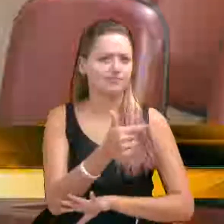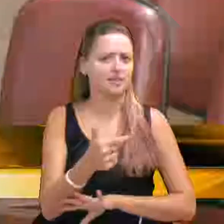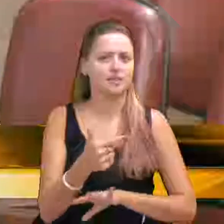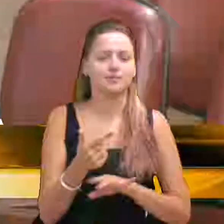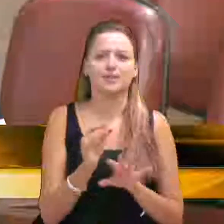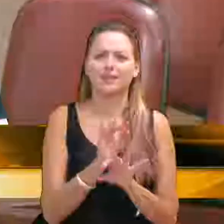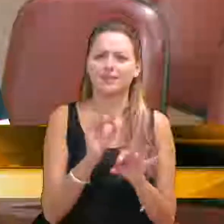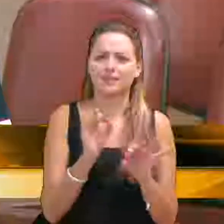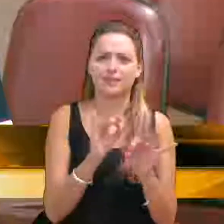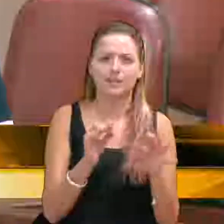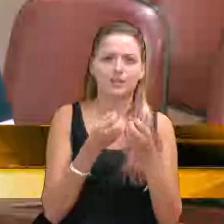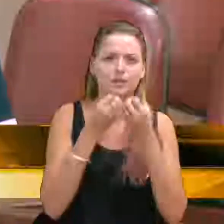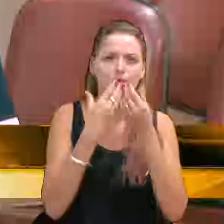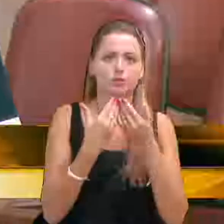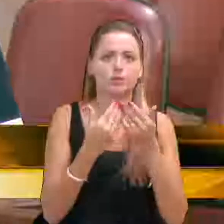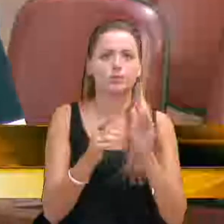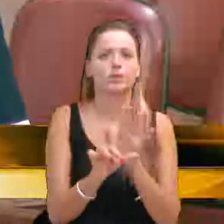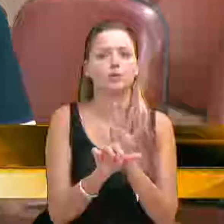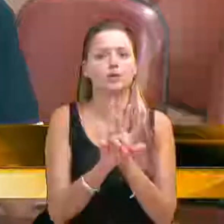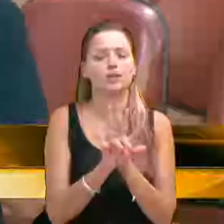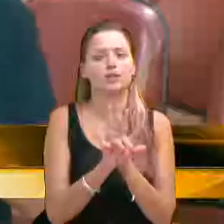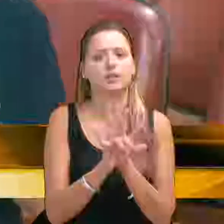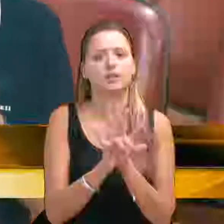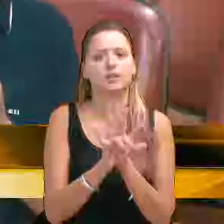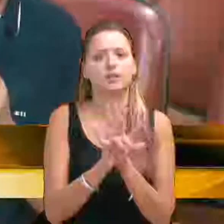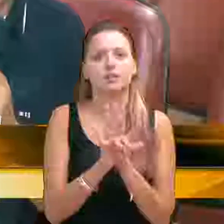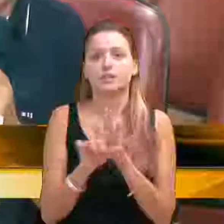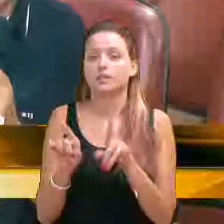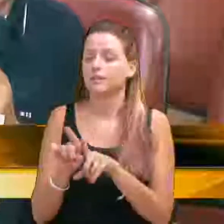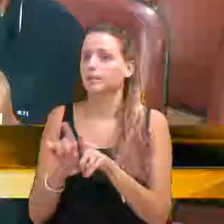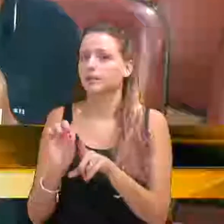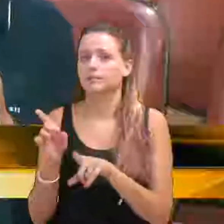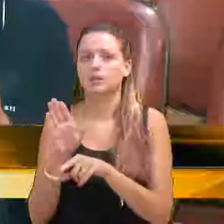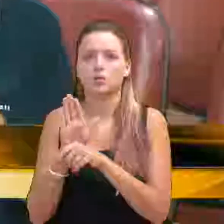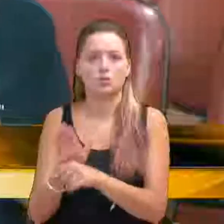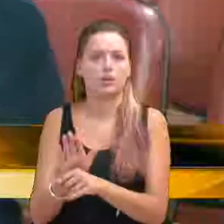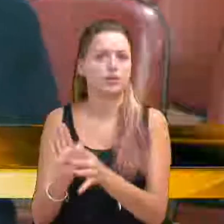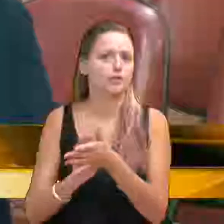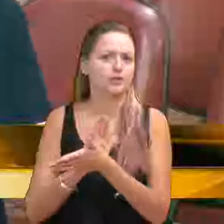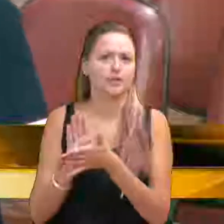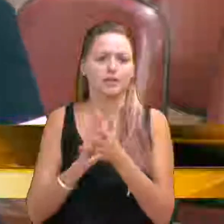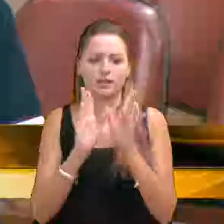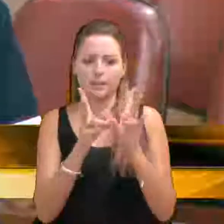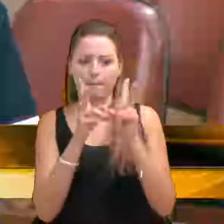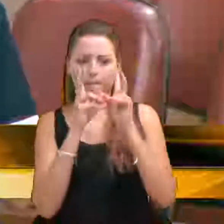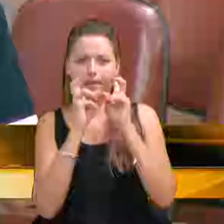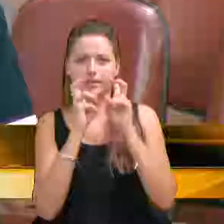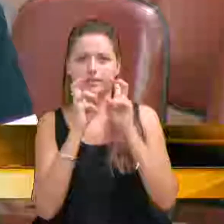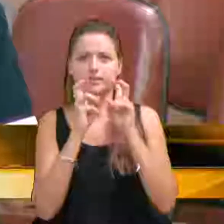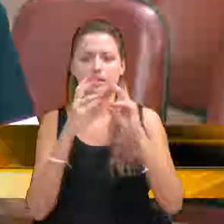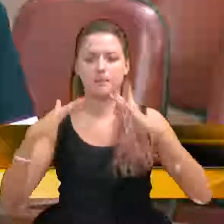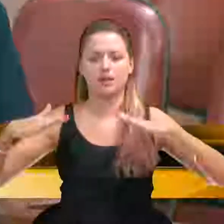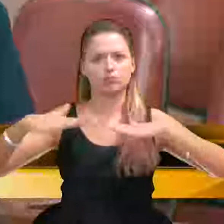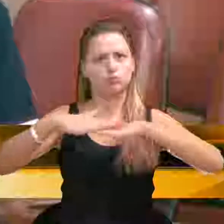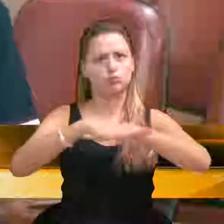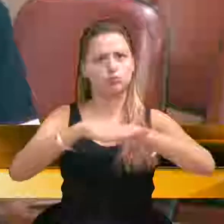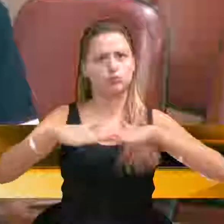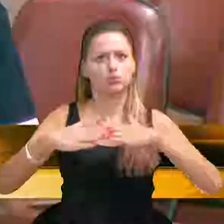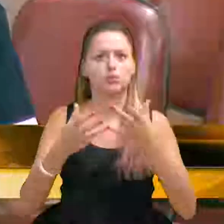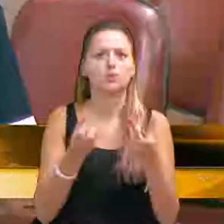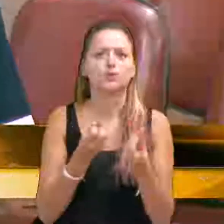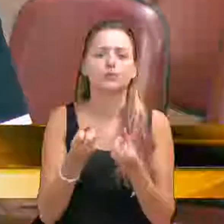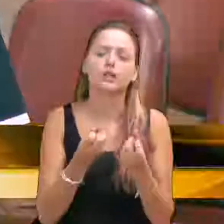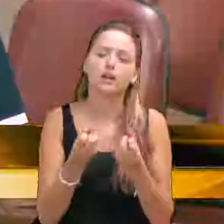eficiência pretendida inicialmente e pouco auxilia na notabilidade dos veículos.